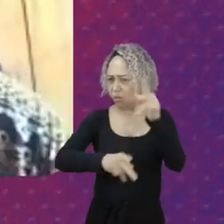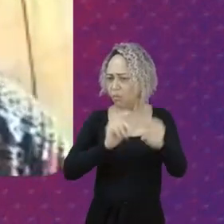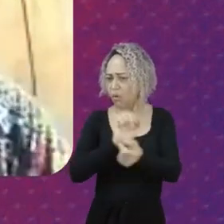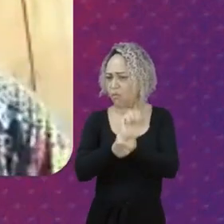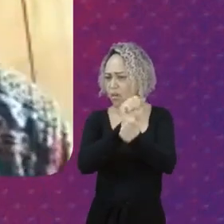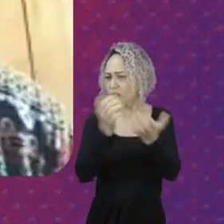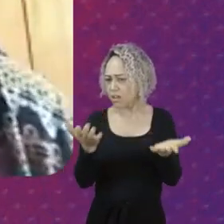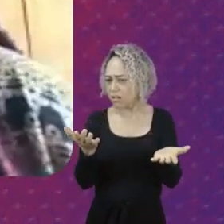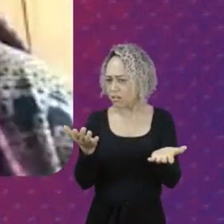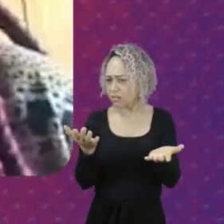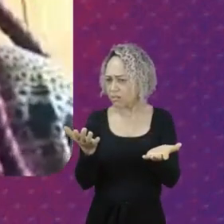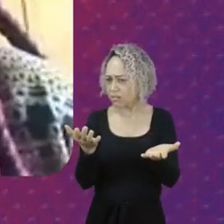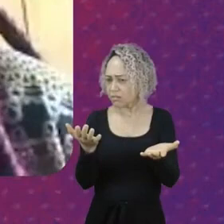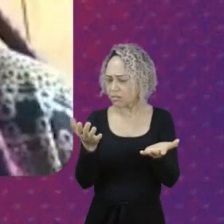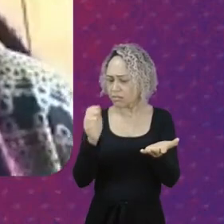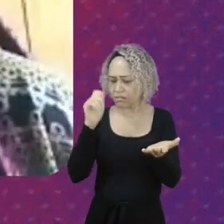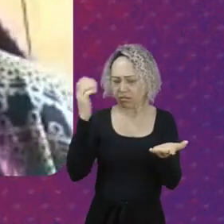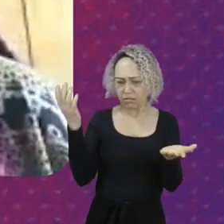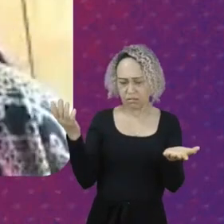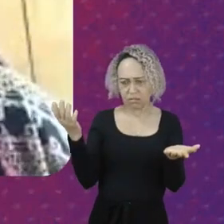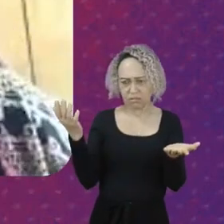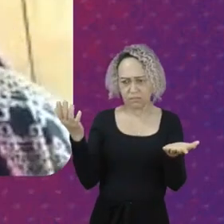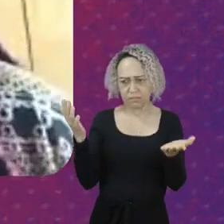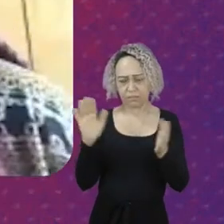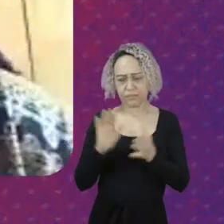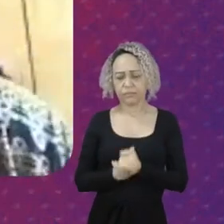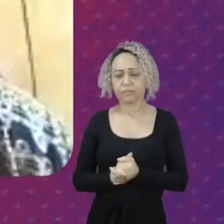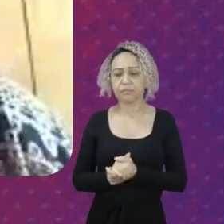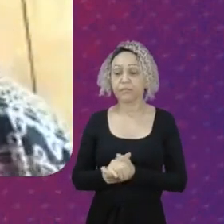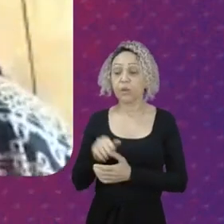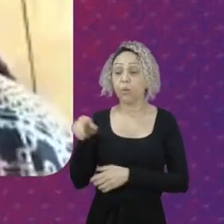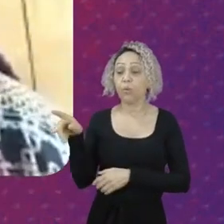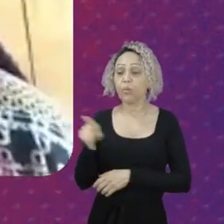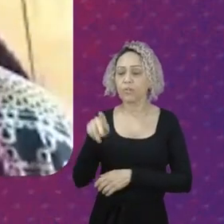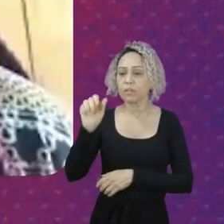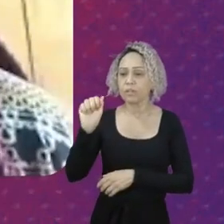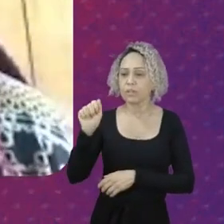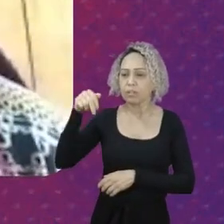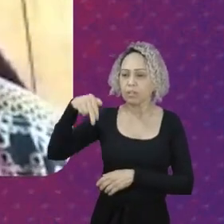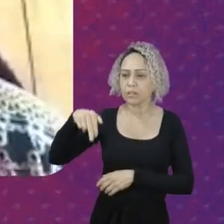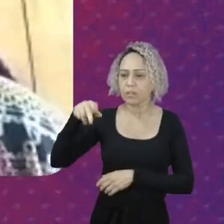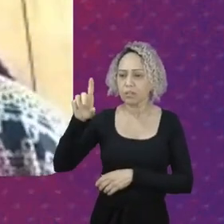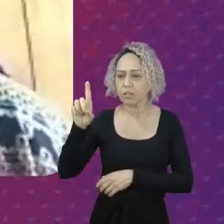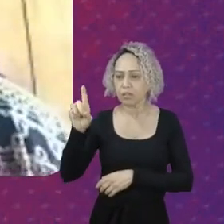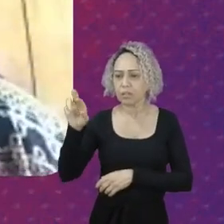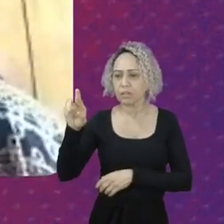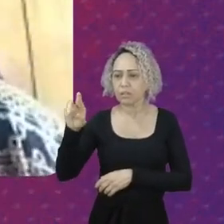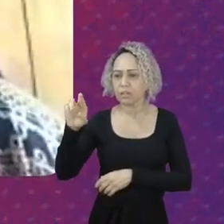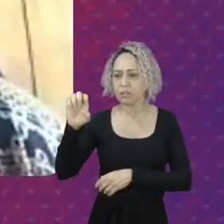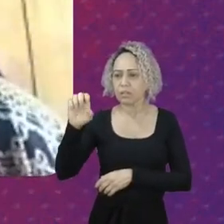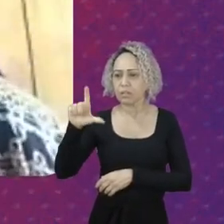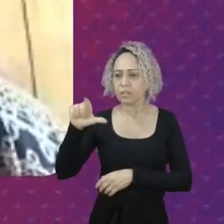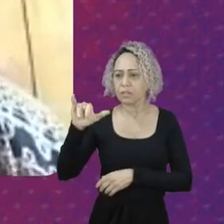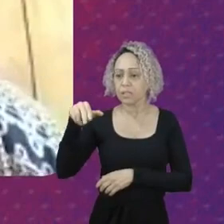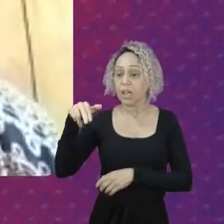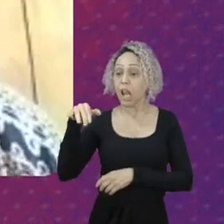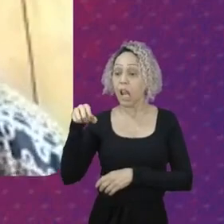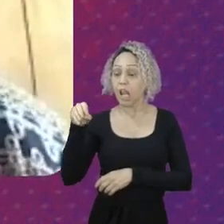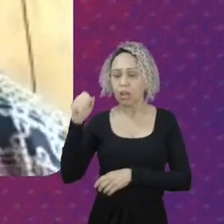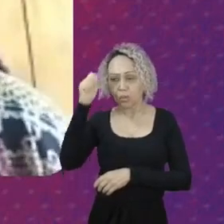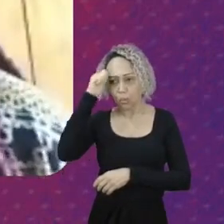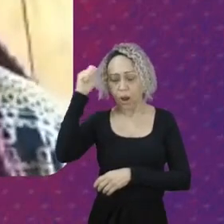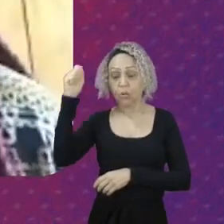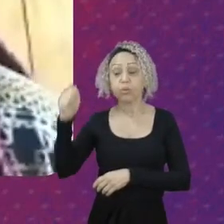né, o professor Andrelino Campos, de que a favela nasce, né, do lugar